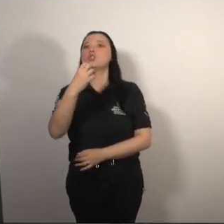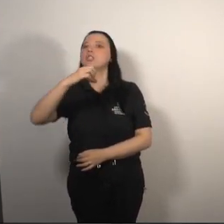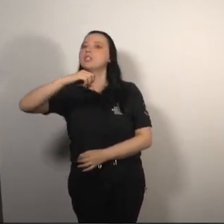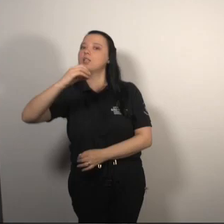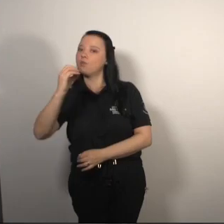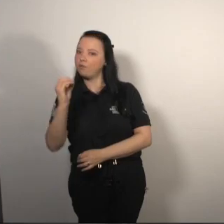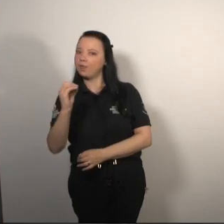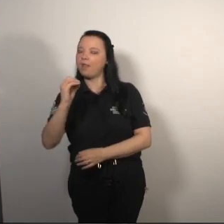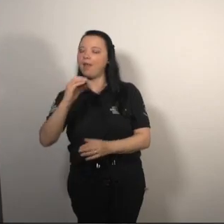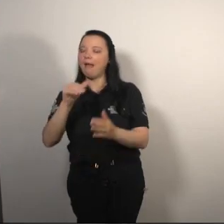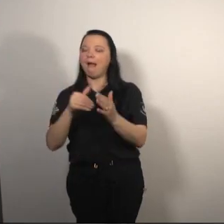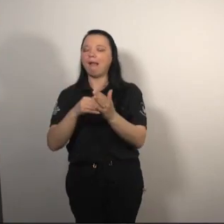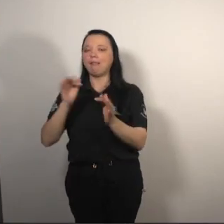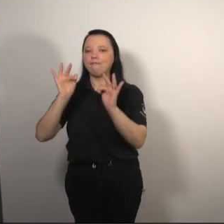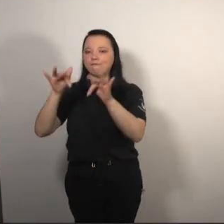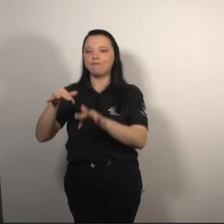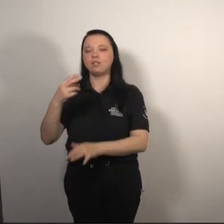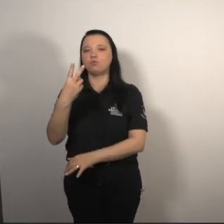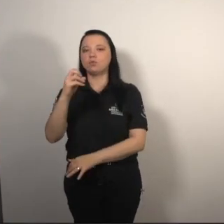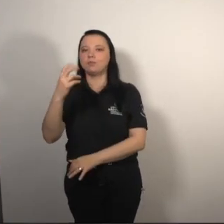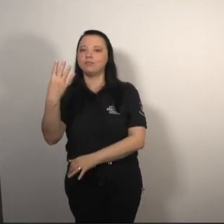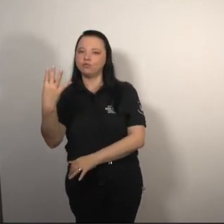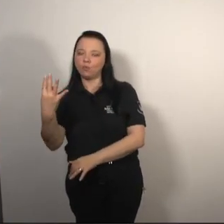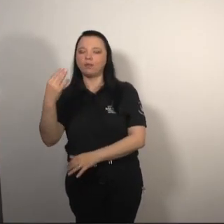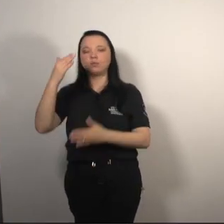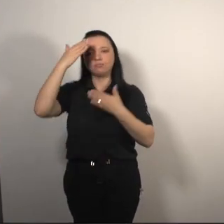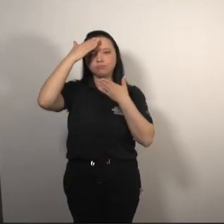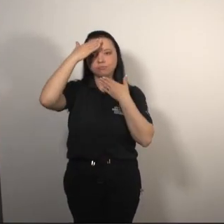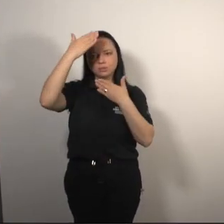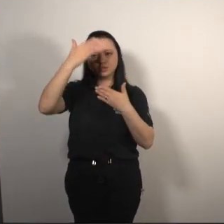até o fim de 2024? Muito obrigada.